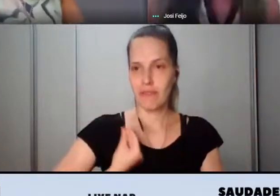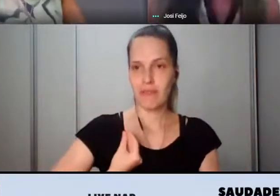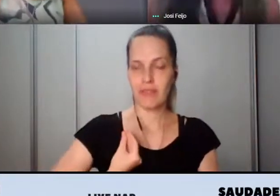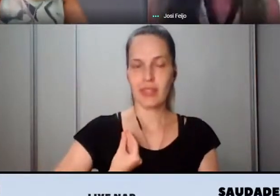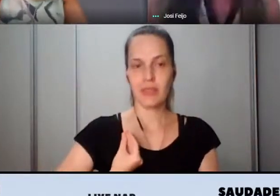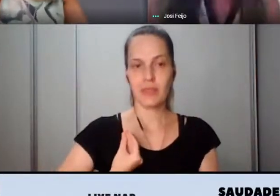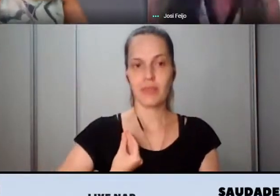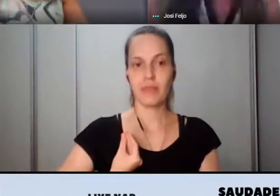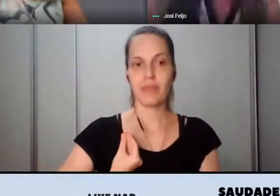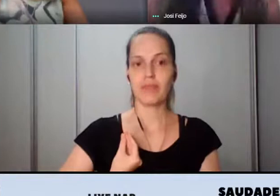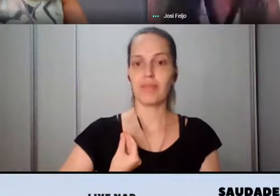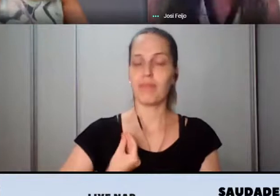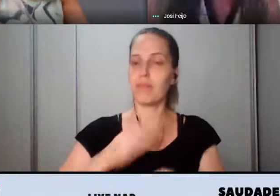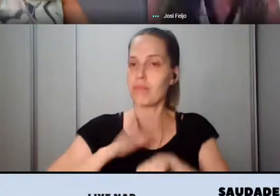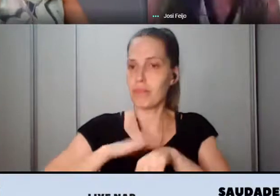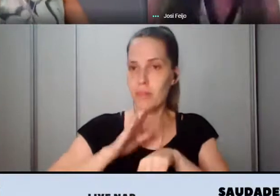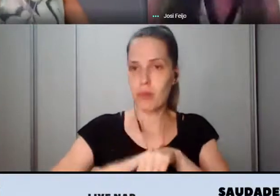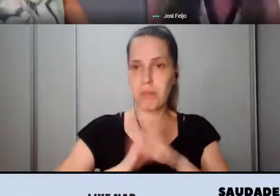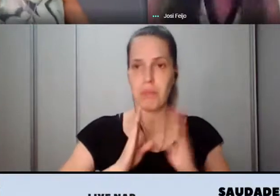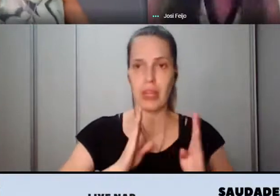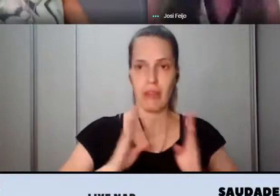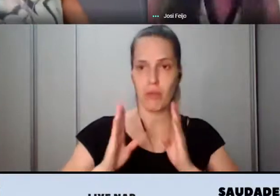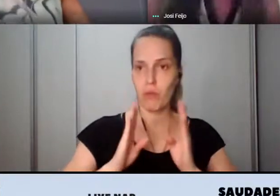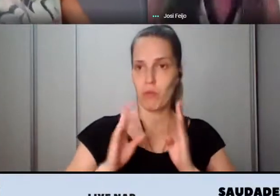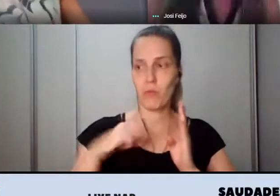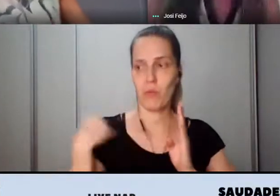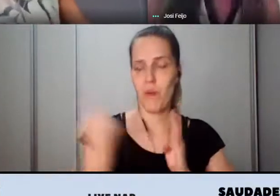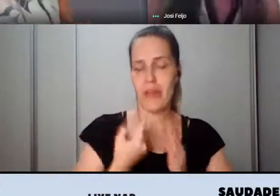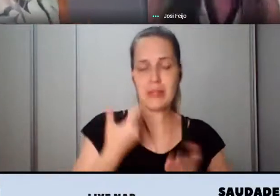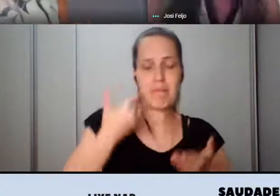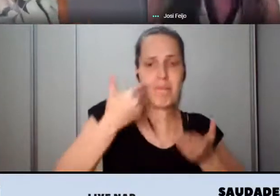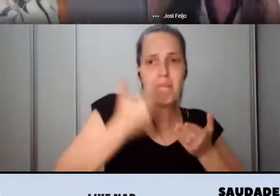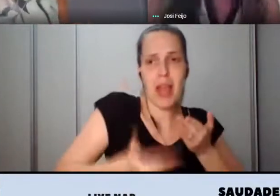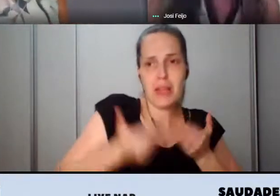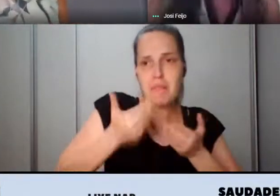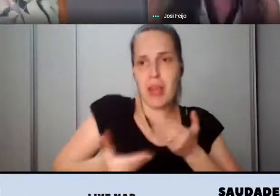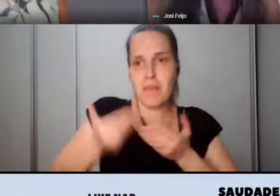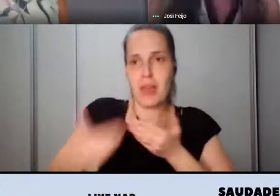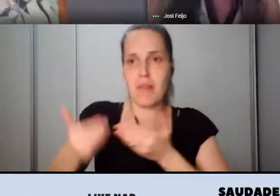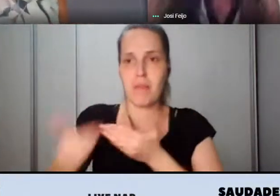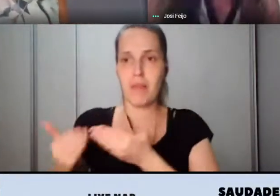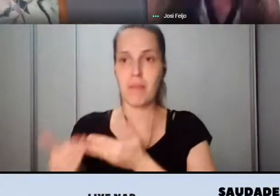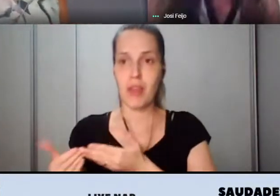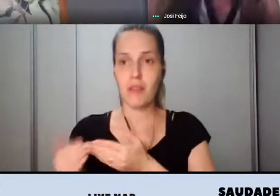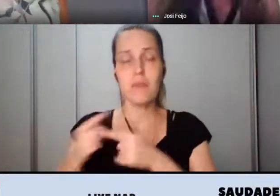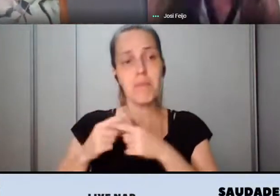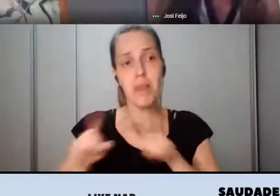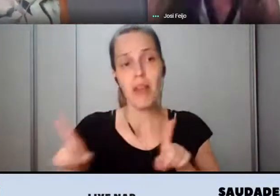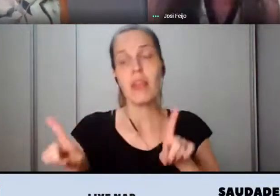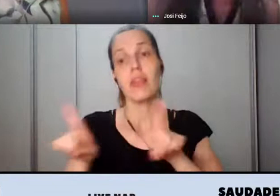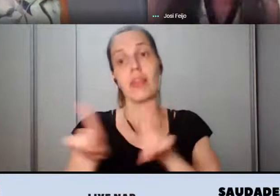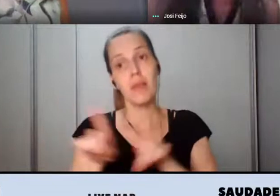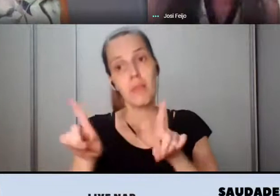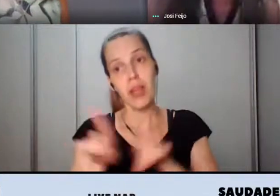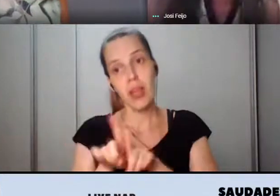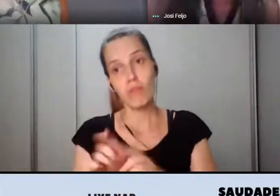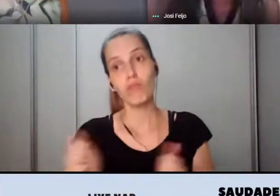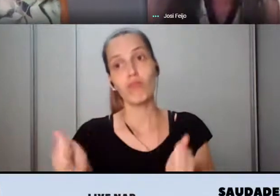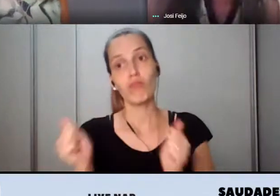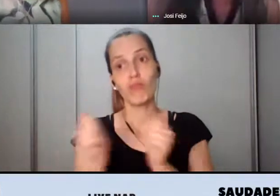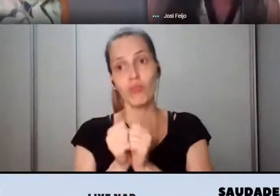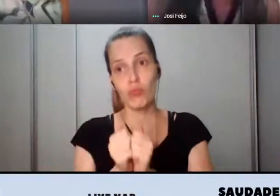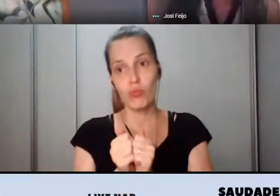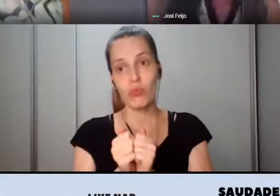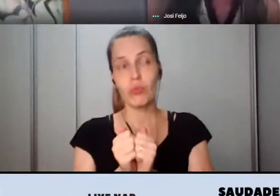de perdas, é verdade, mas a gente também está podendo encontrar algumas coisas que talvez há algum tempo já não fosse mais